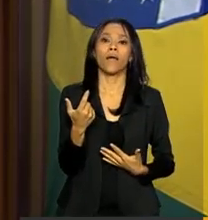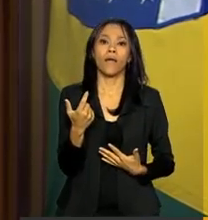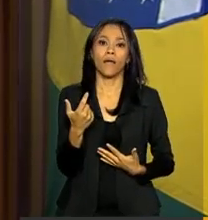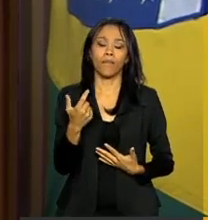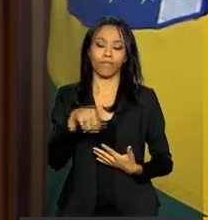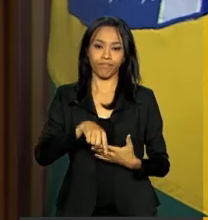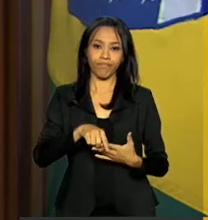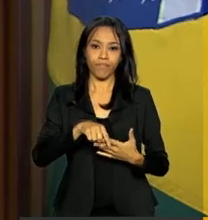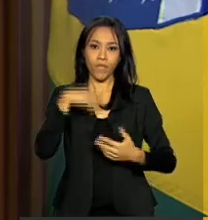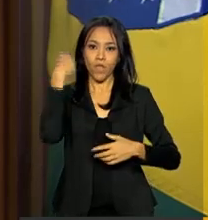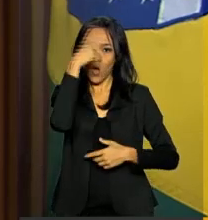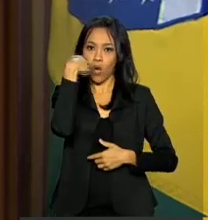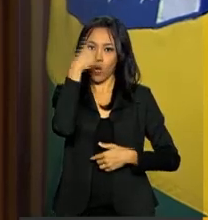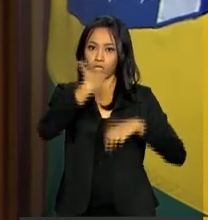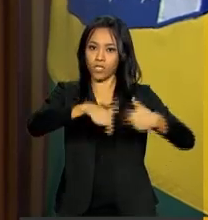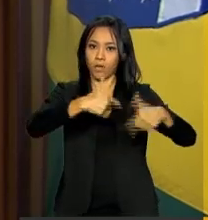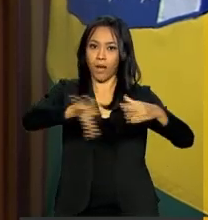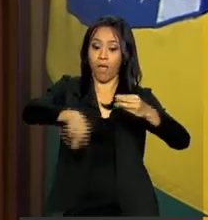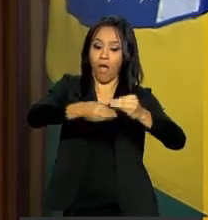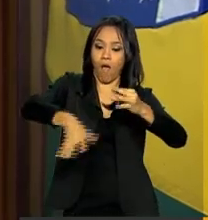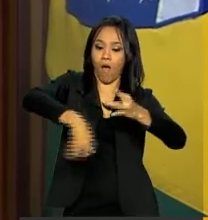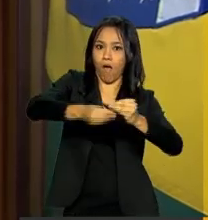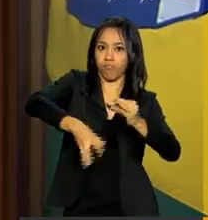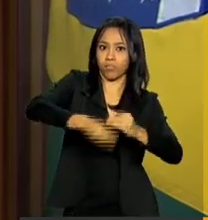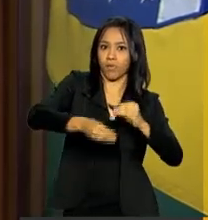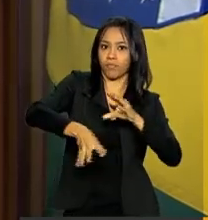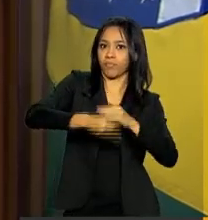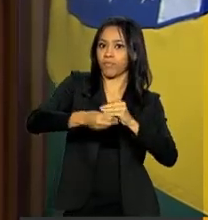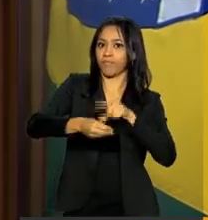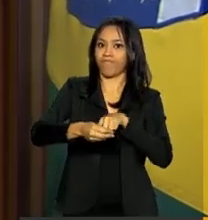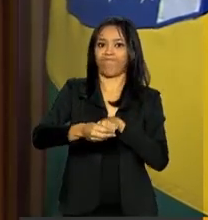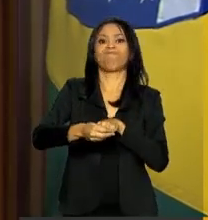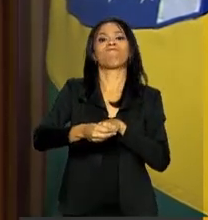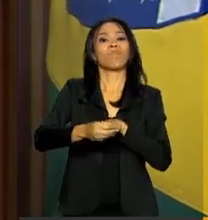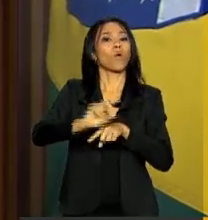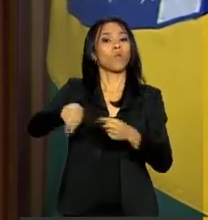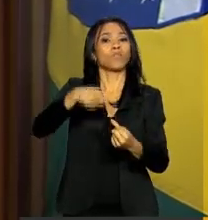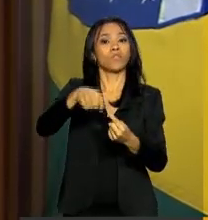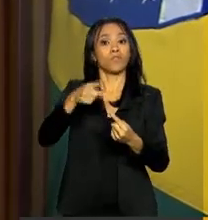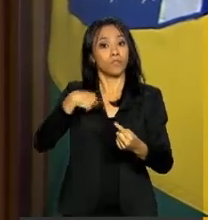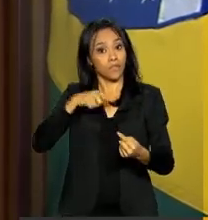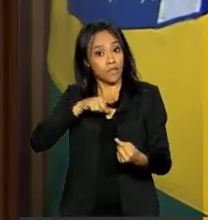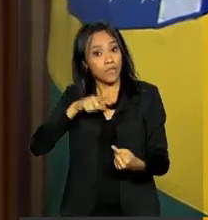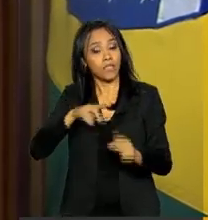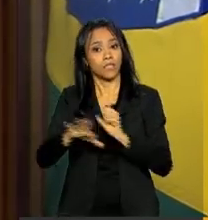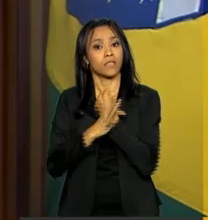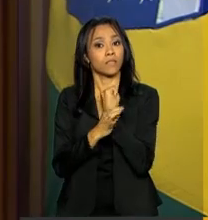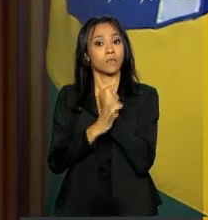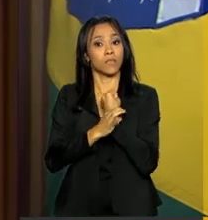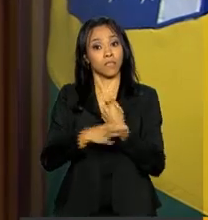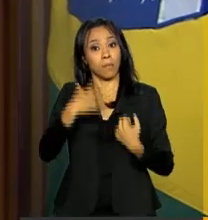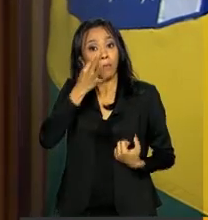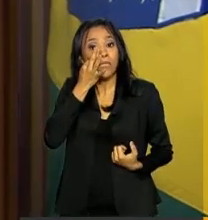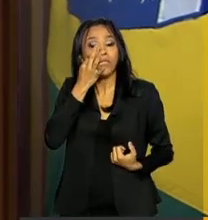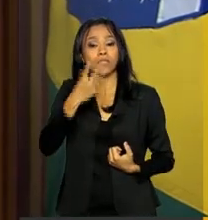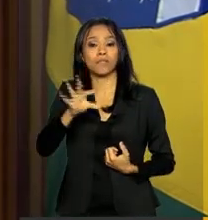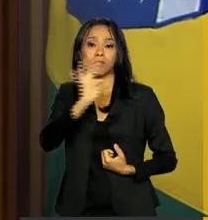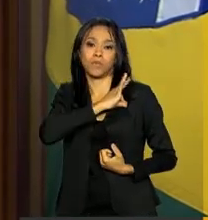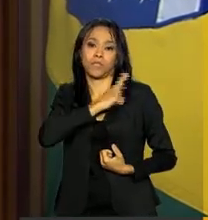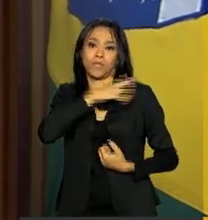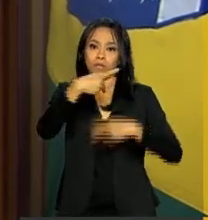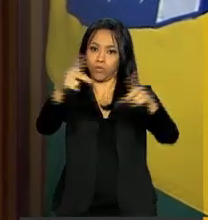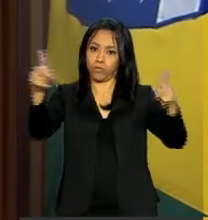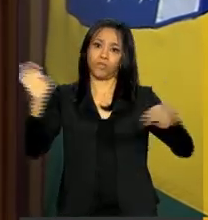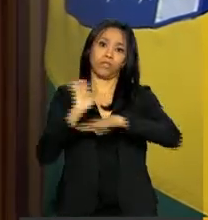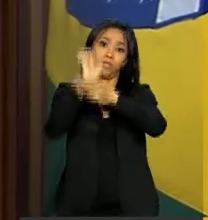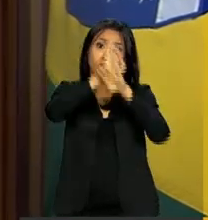militares para redobrar ou triplicar ou quadruplicar a presença de policiais no seu estado e outros estados